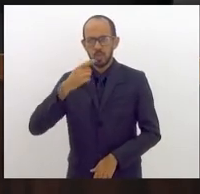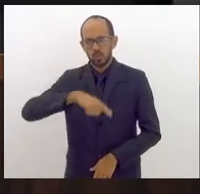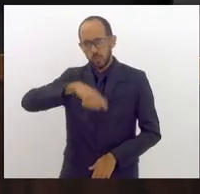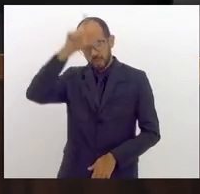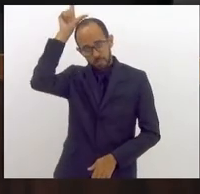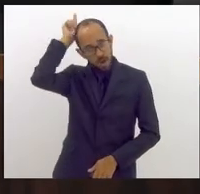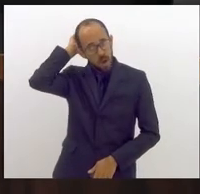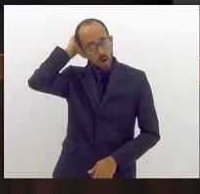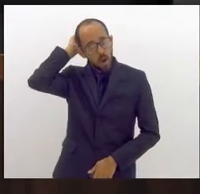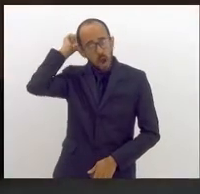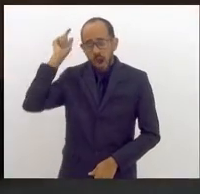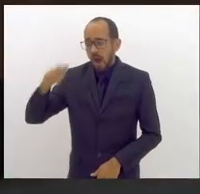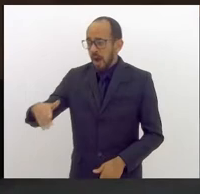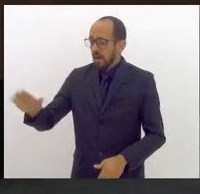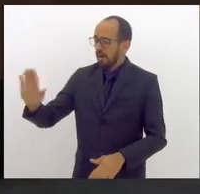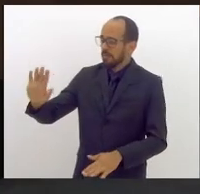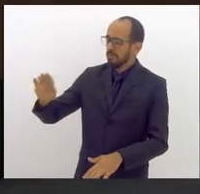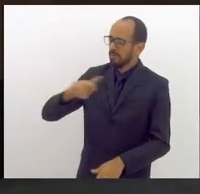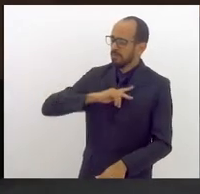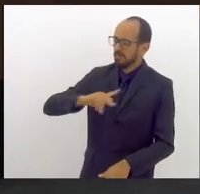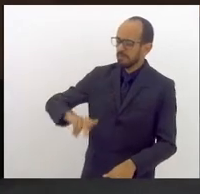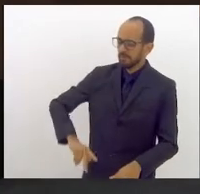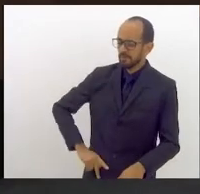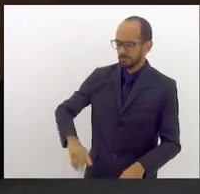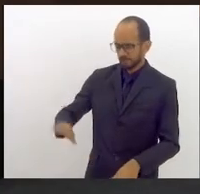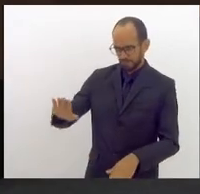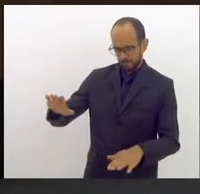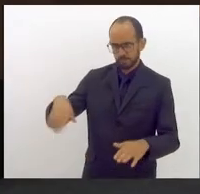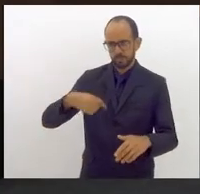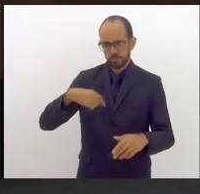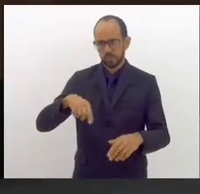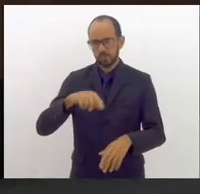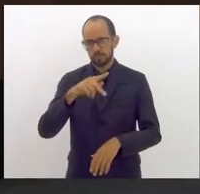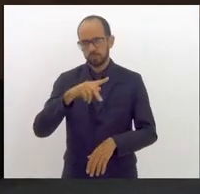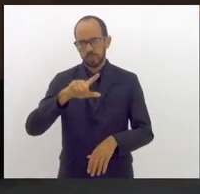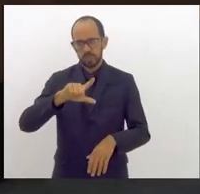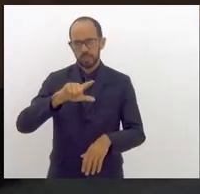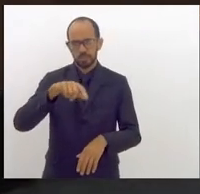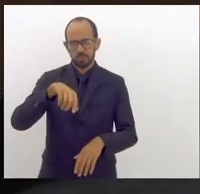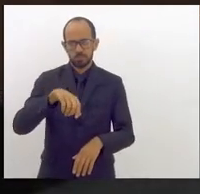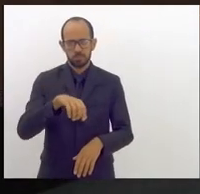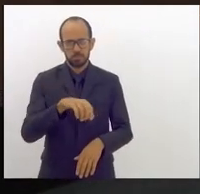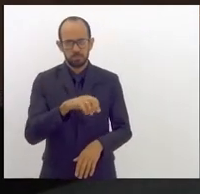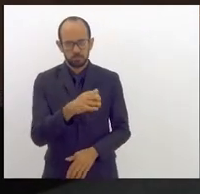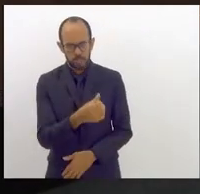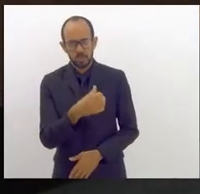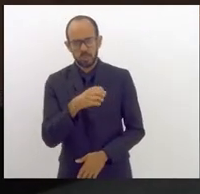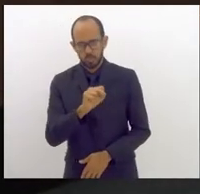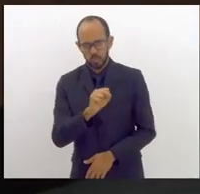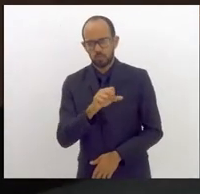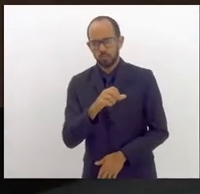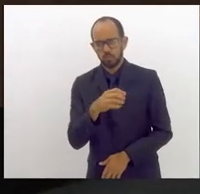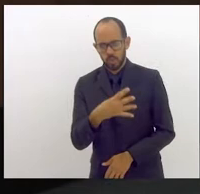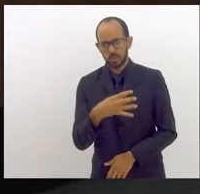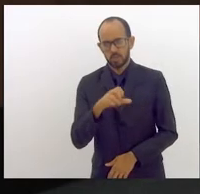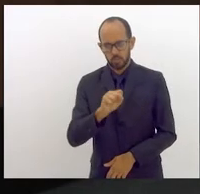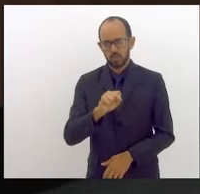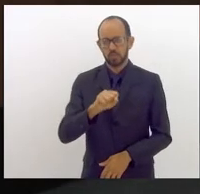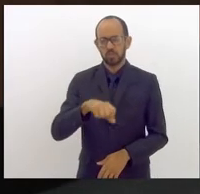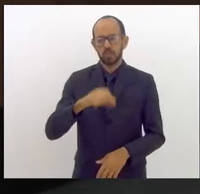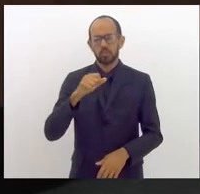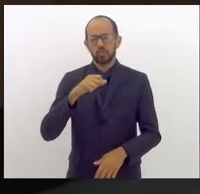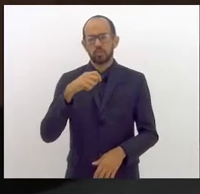Paulo senhor presidente pr-4868 de 21 autoria Deputado Luiz